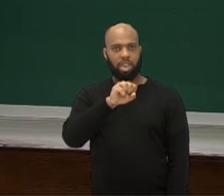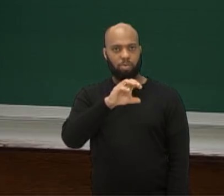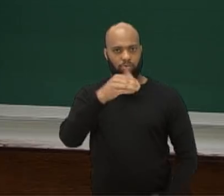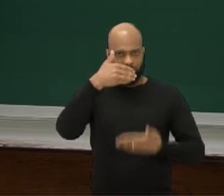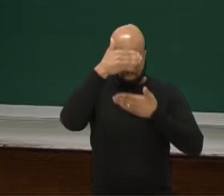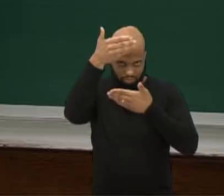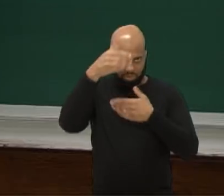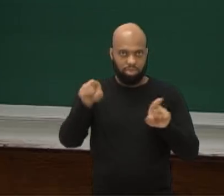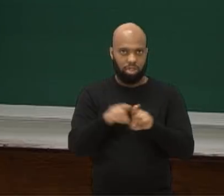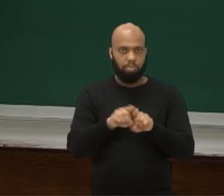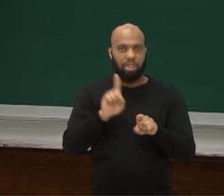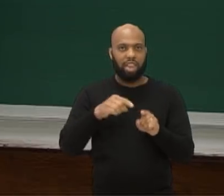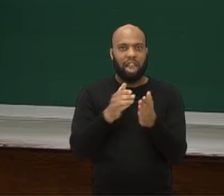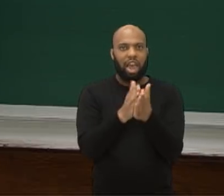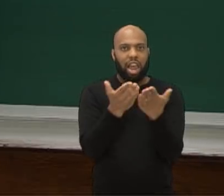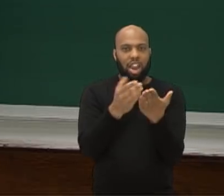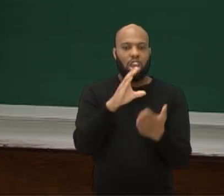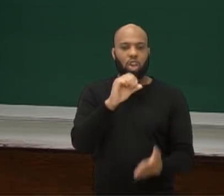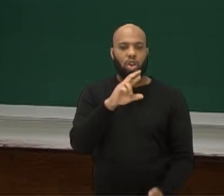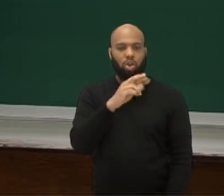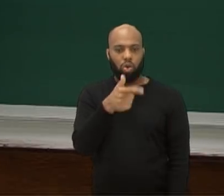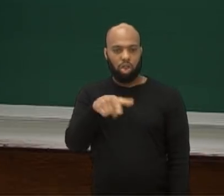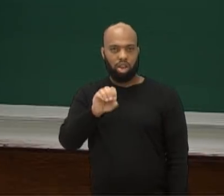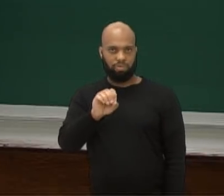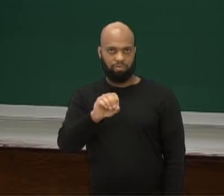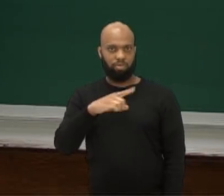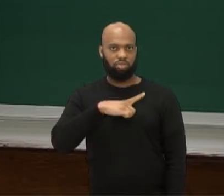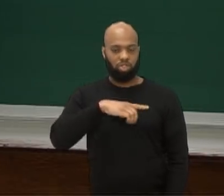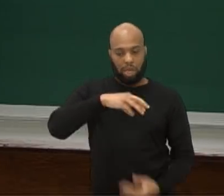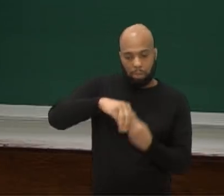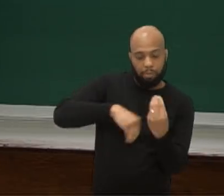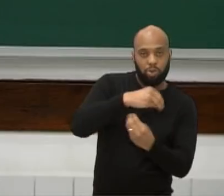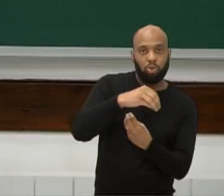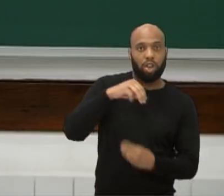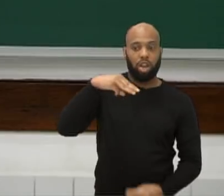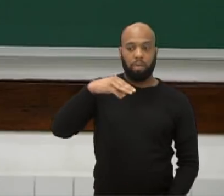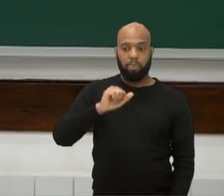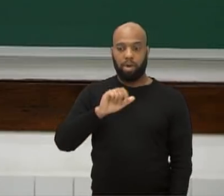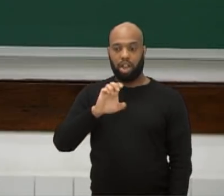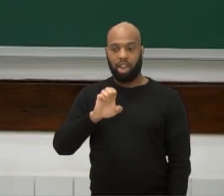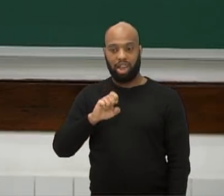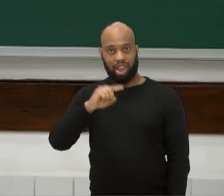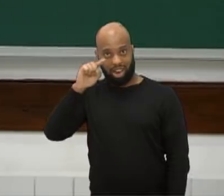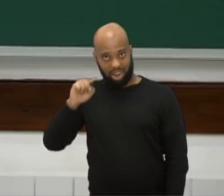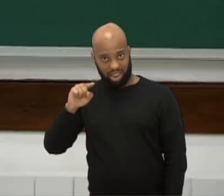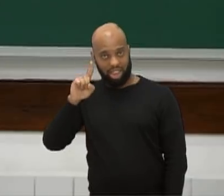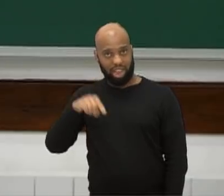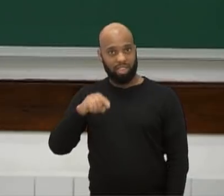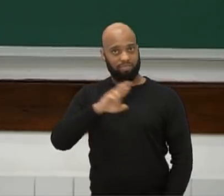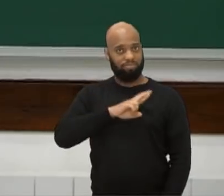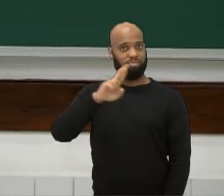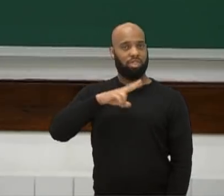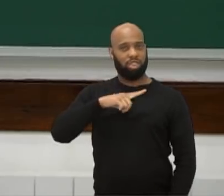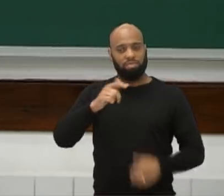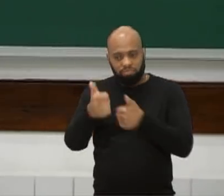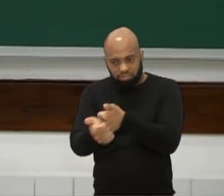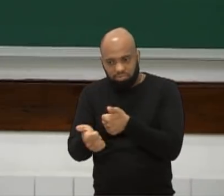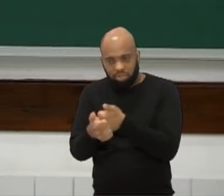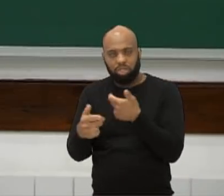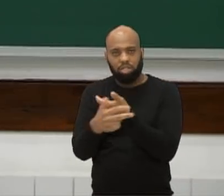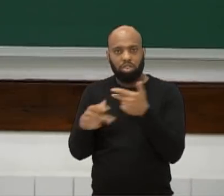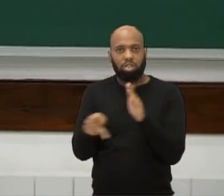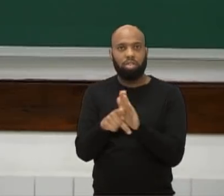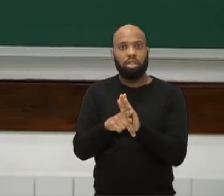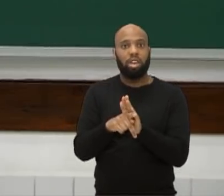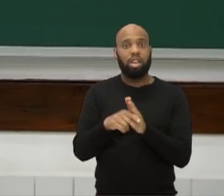o Corão que é o livro sagrado do islamismo, entende? O malê, então, era uma religião, uma crença que envolvia aspectos de